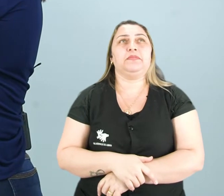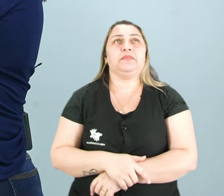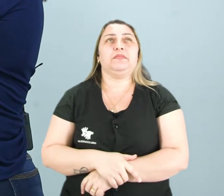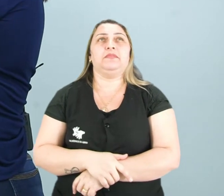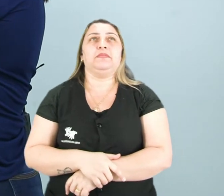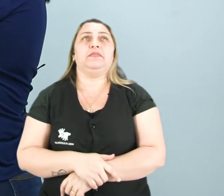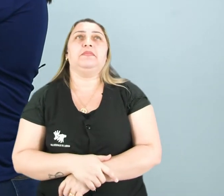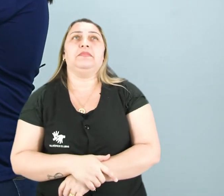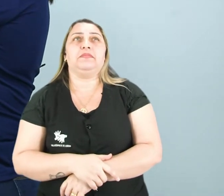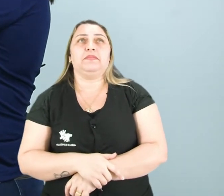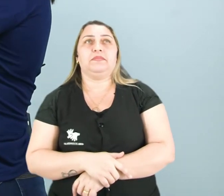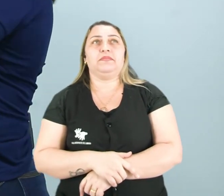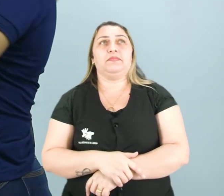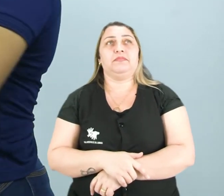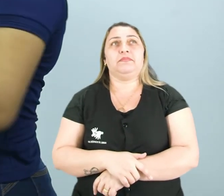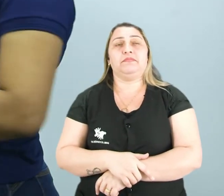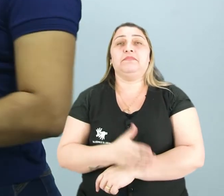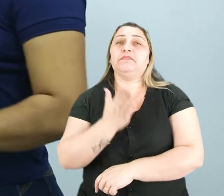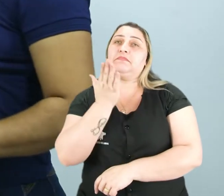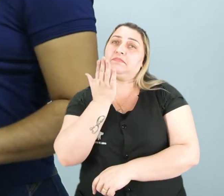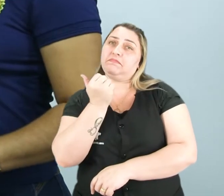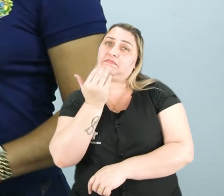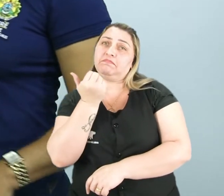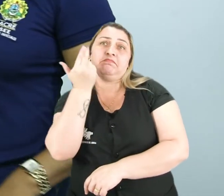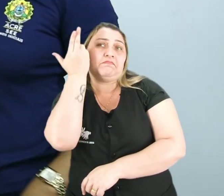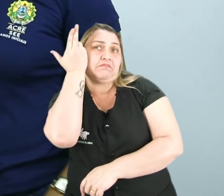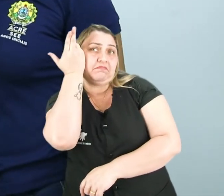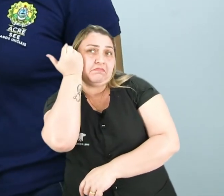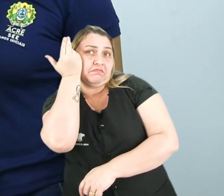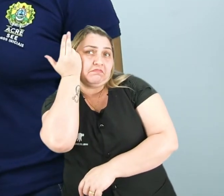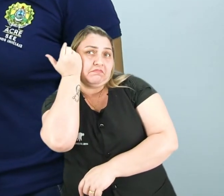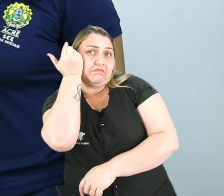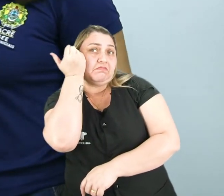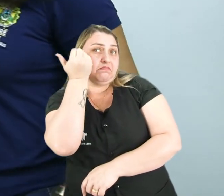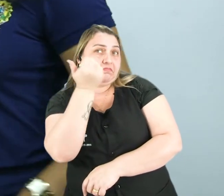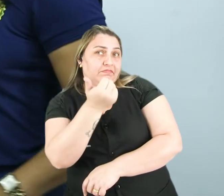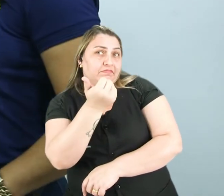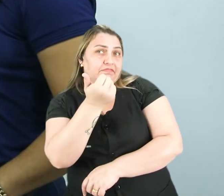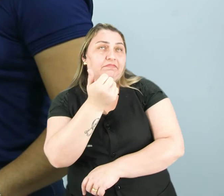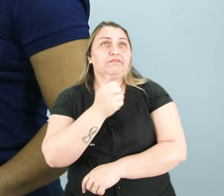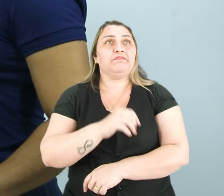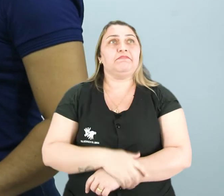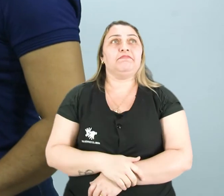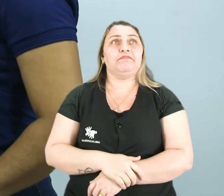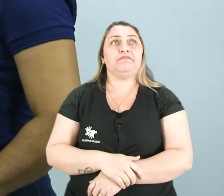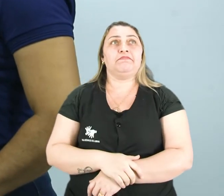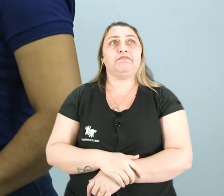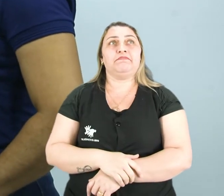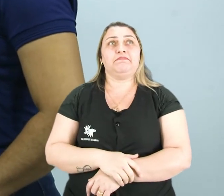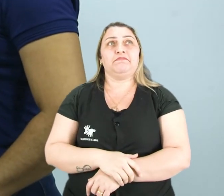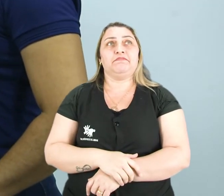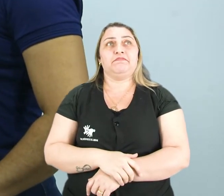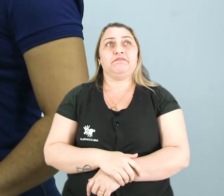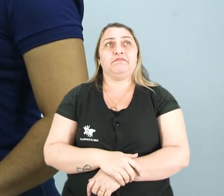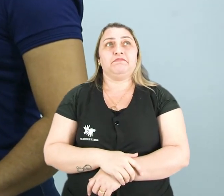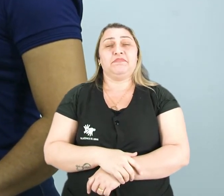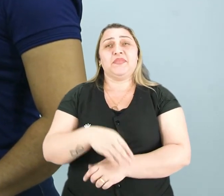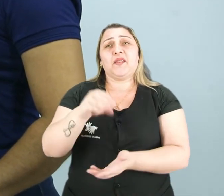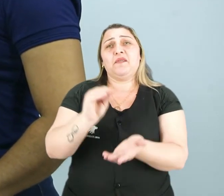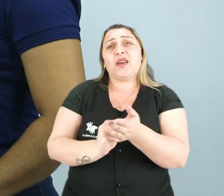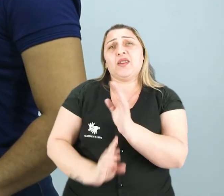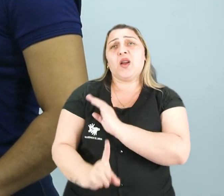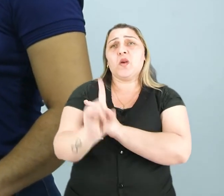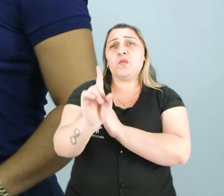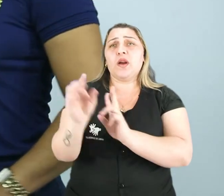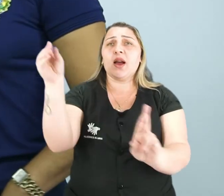porque provavelmente ela vai se alimentar deste coelho aqui na nossa cadeia, tá? E agora? Ainda falta